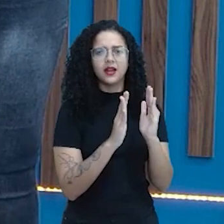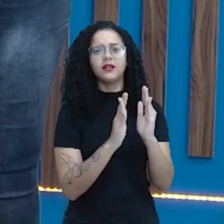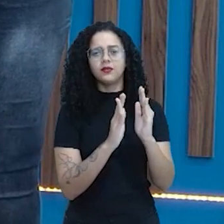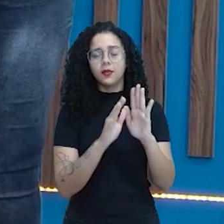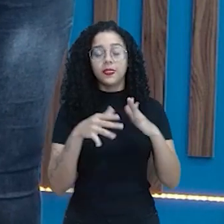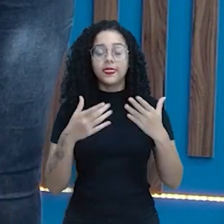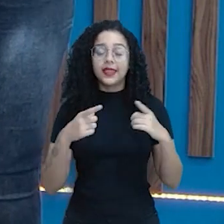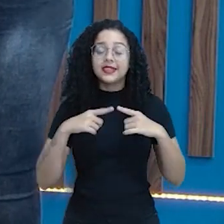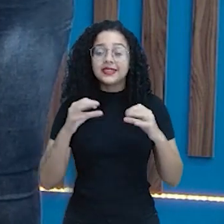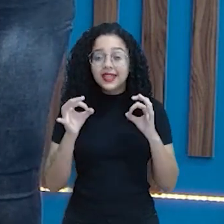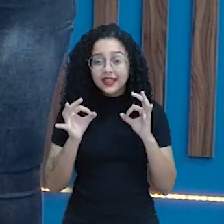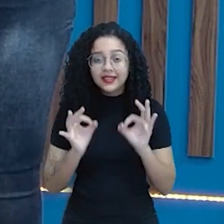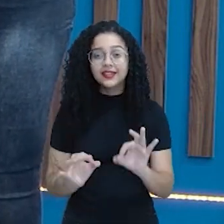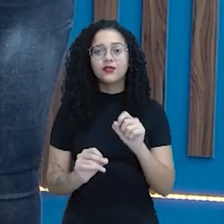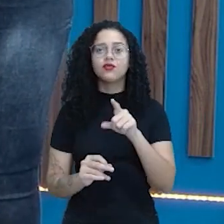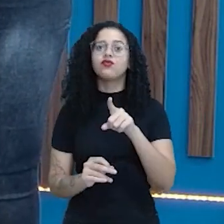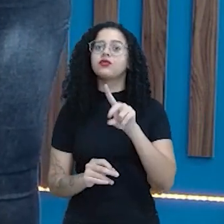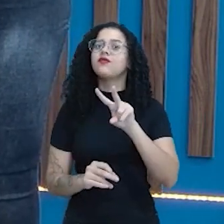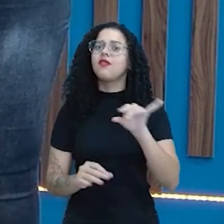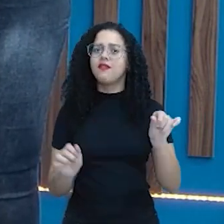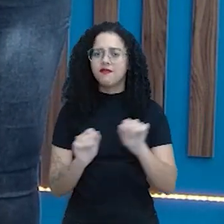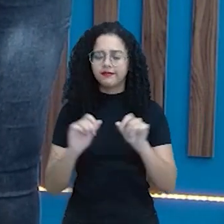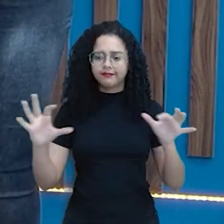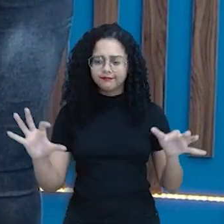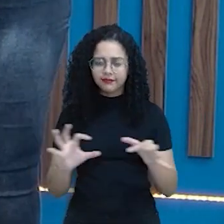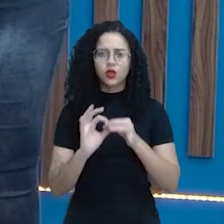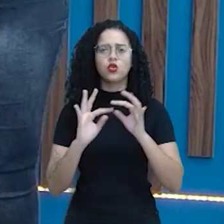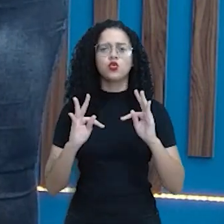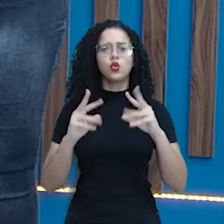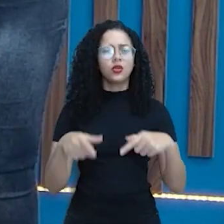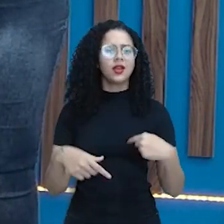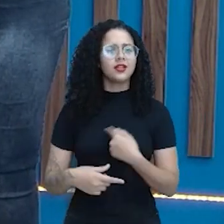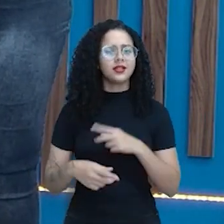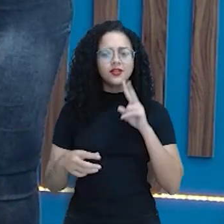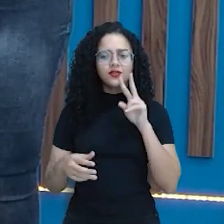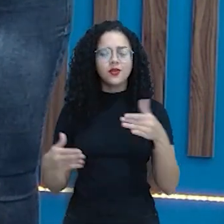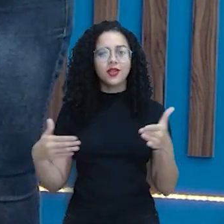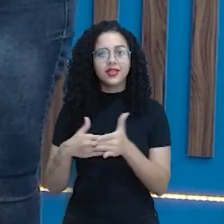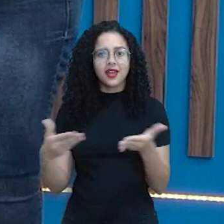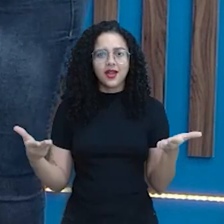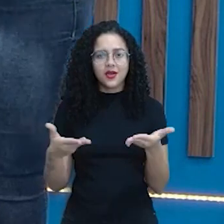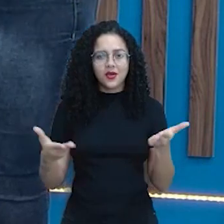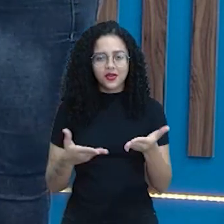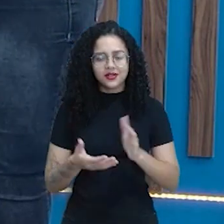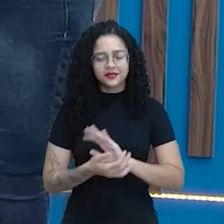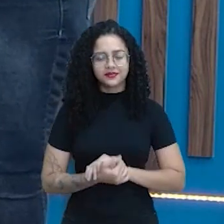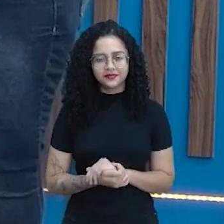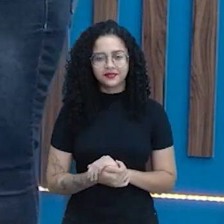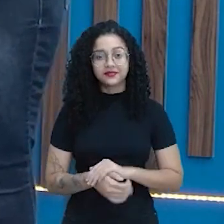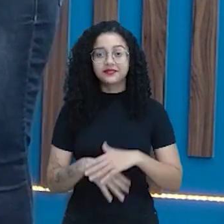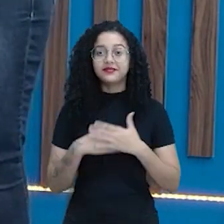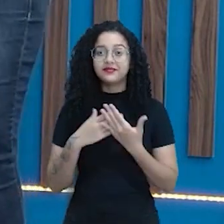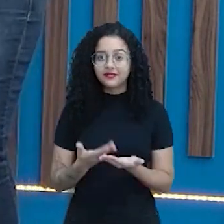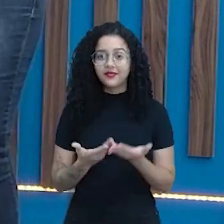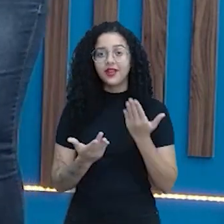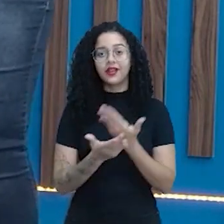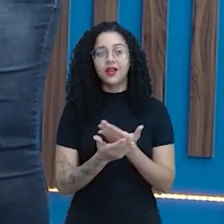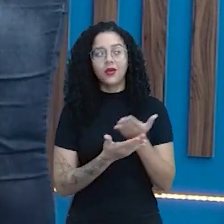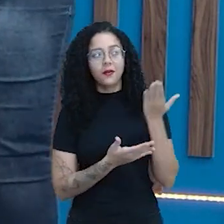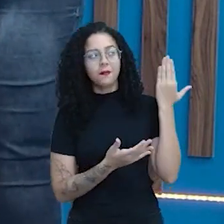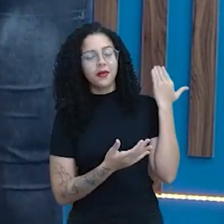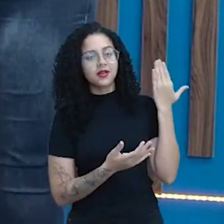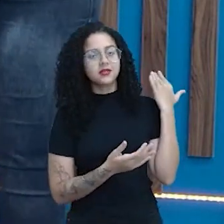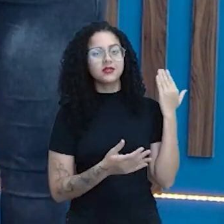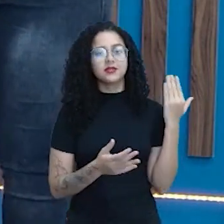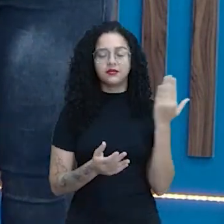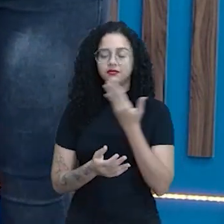Então, eu tenho certeza que você vai fazer ligações com tudo que a gente viu até agora. Exatamente, né? Então, na aula anterior, né,